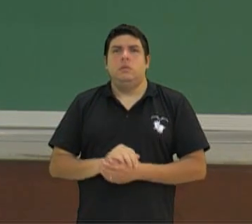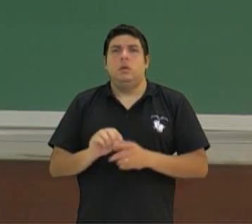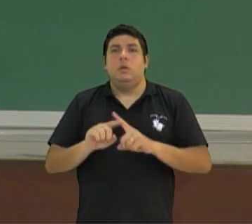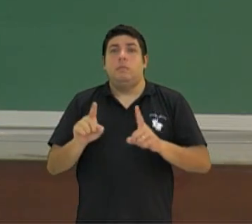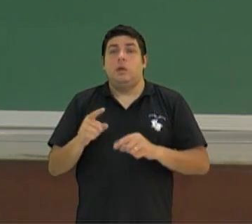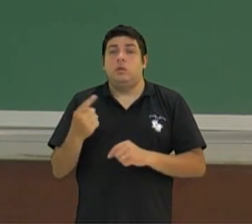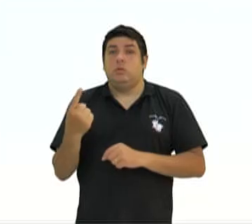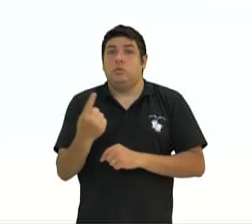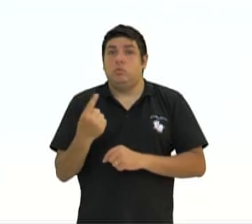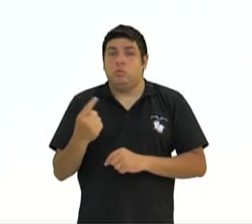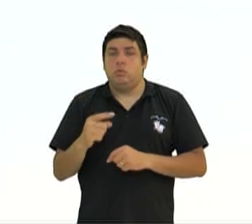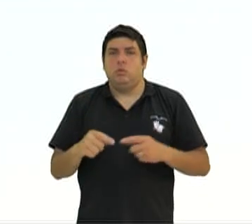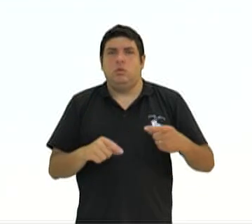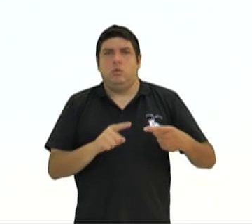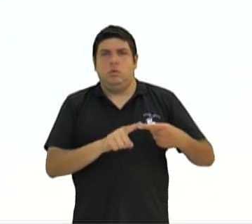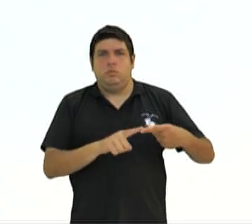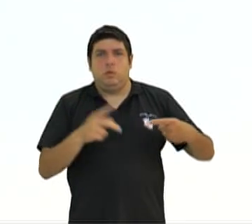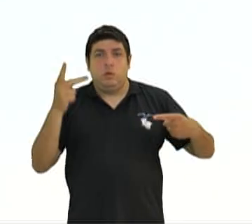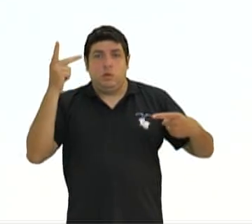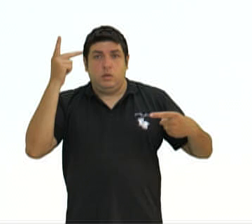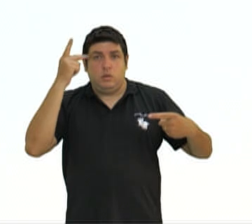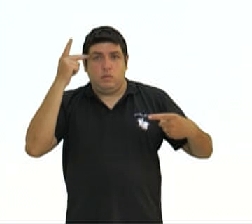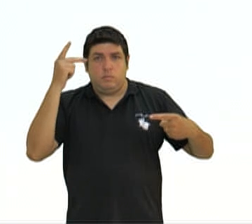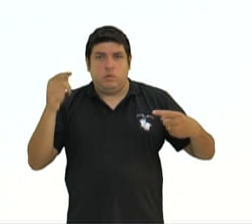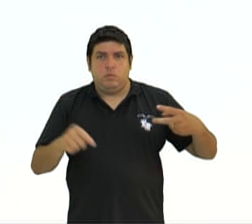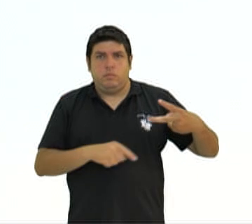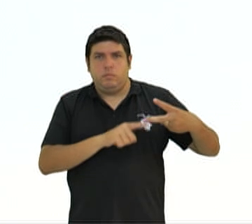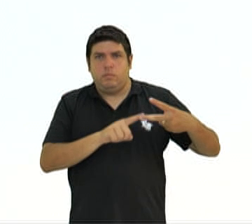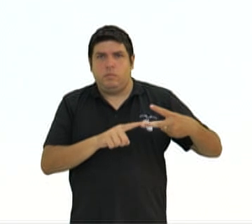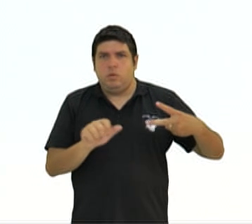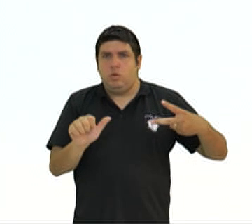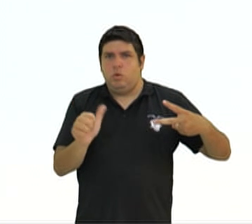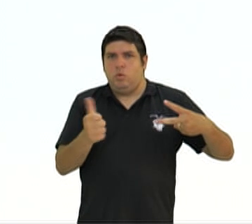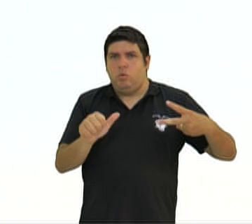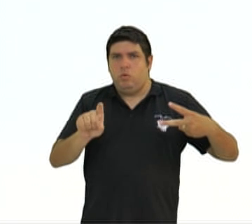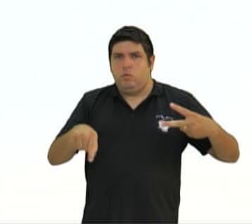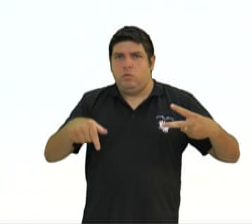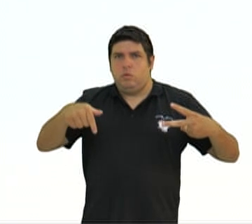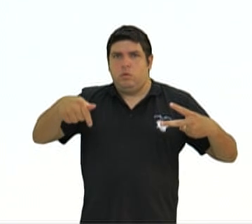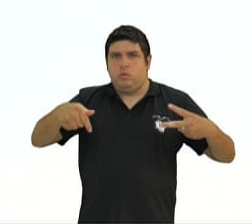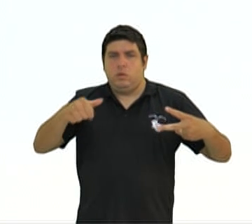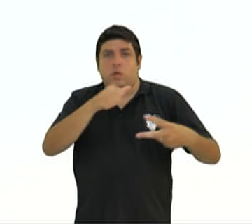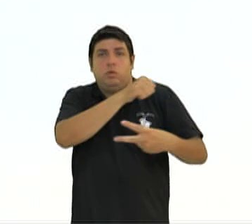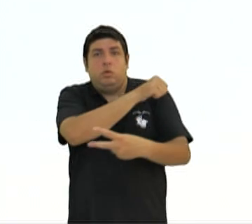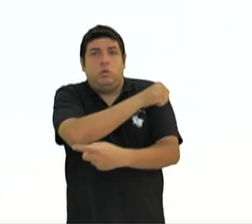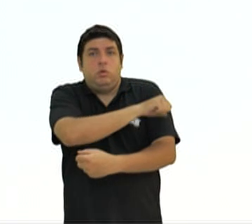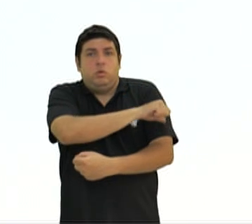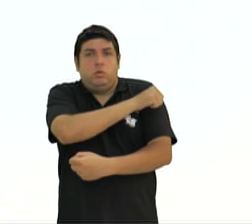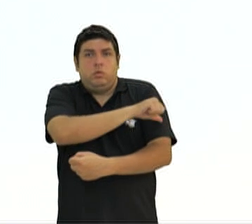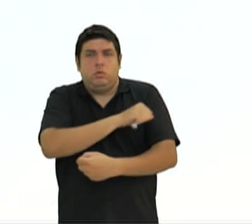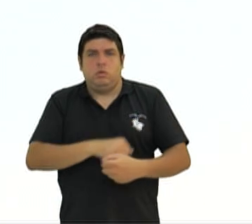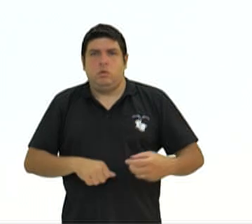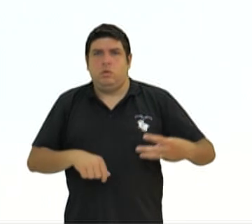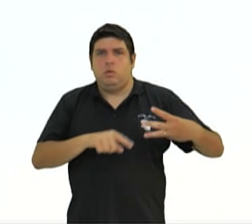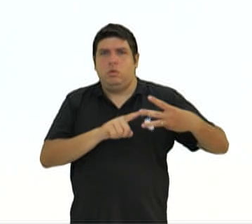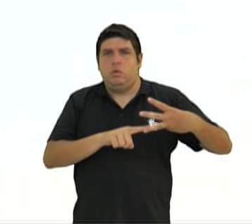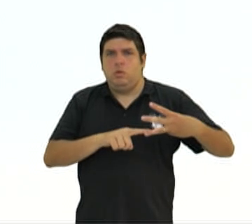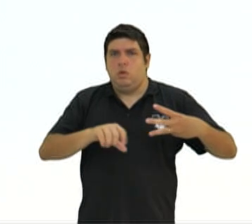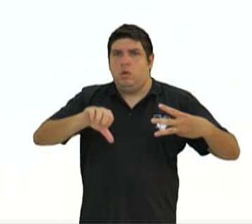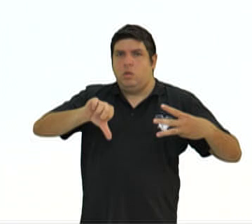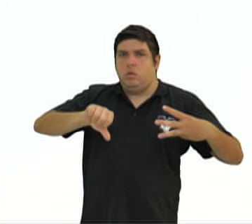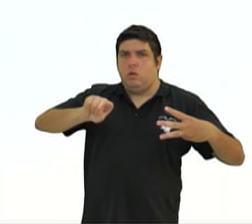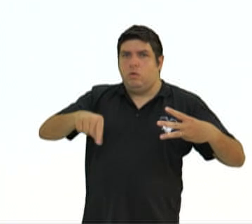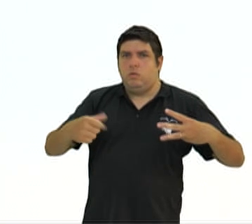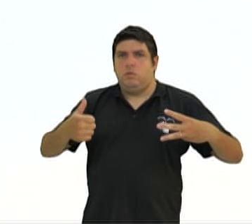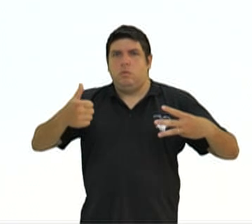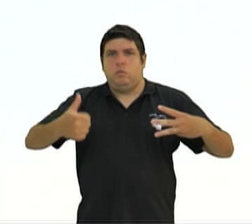sozinhos, então eu vou ter São Paulo, depois com 11,7 o Rio de Janeiro, com 9,1 Minas